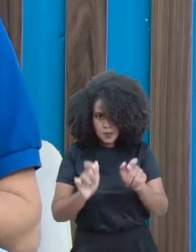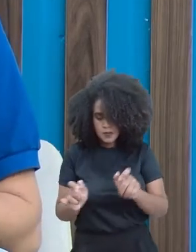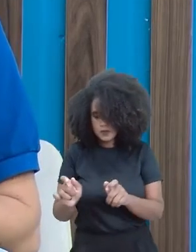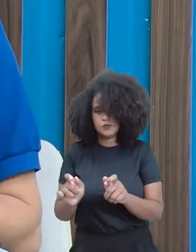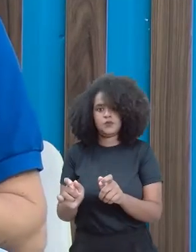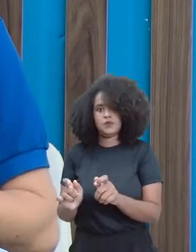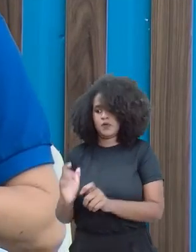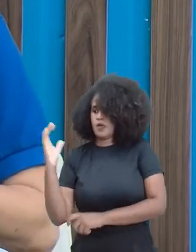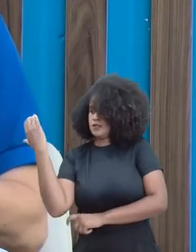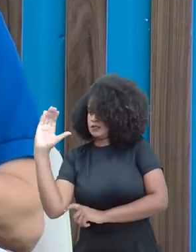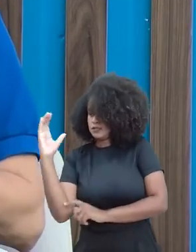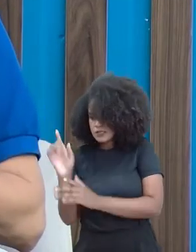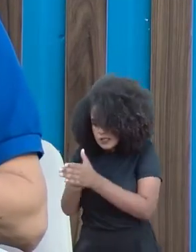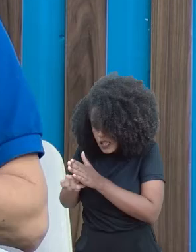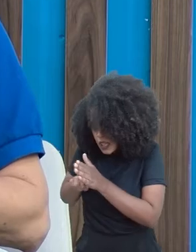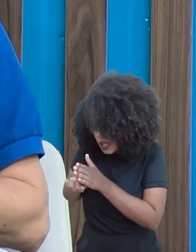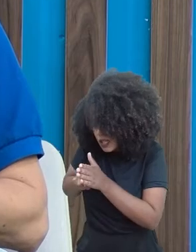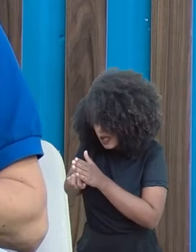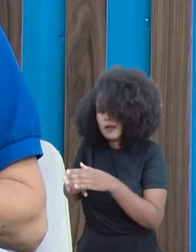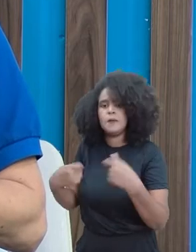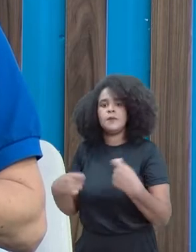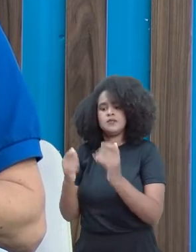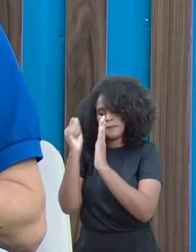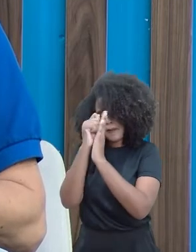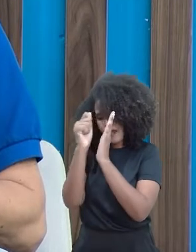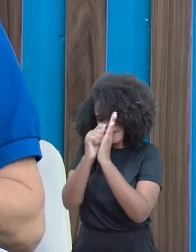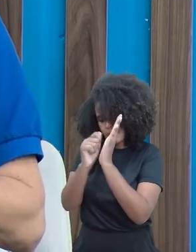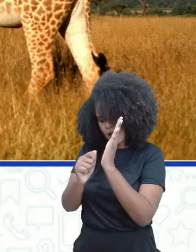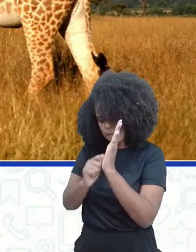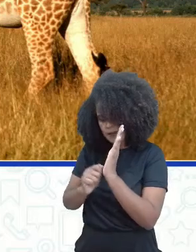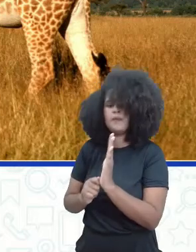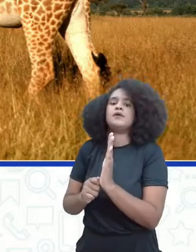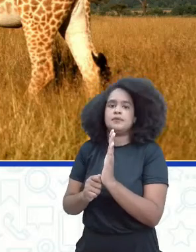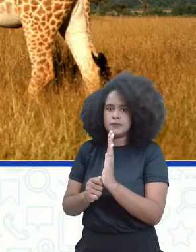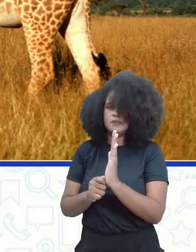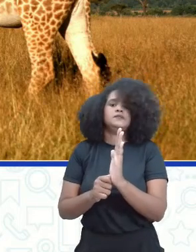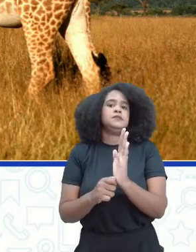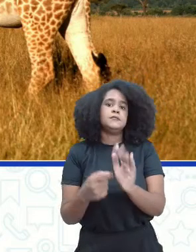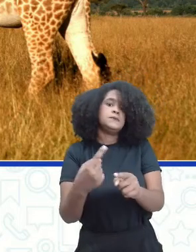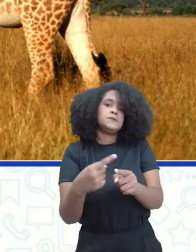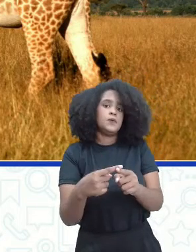qualquer pesquisa que fizer, ele faça suas anotações, porque